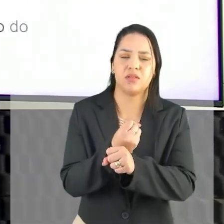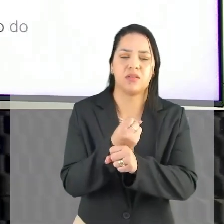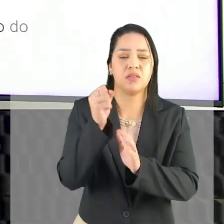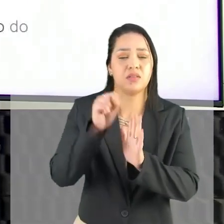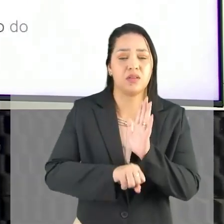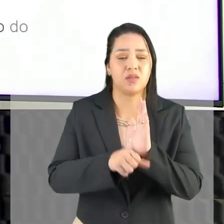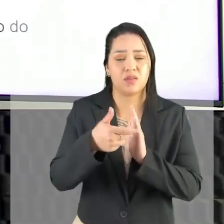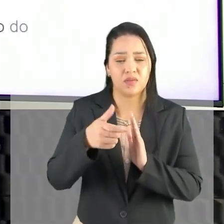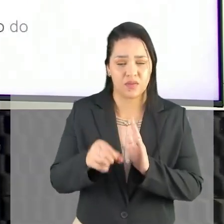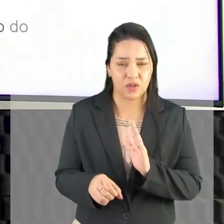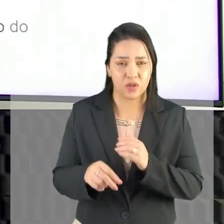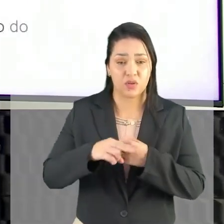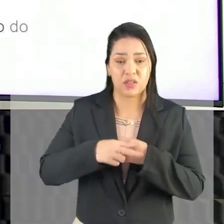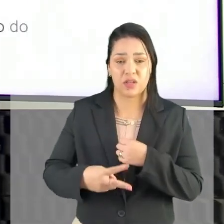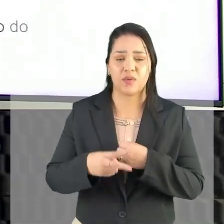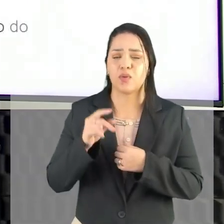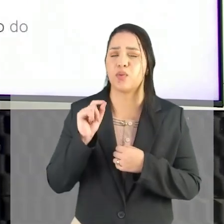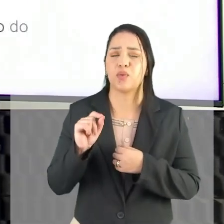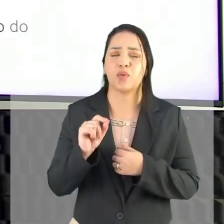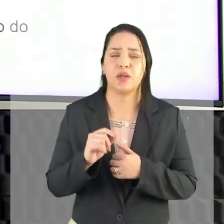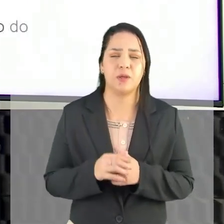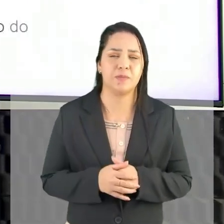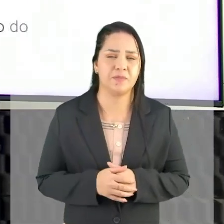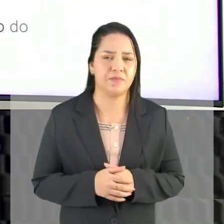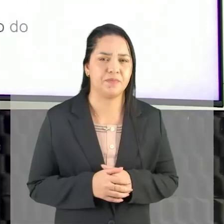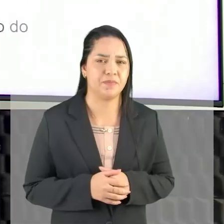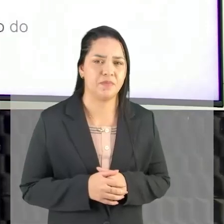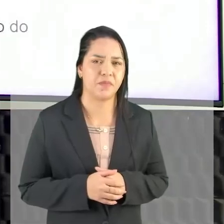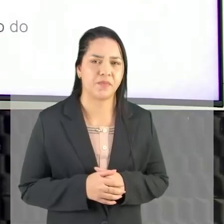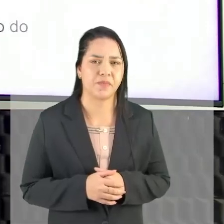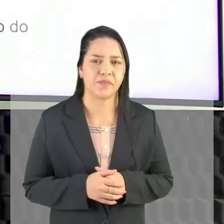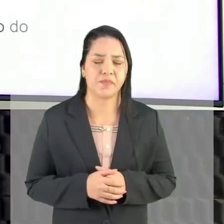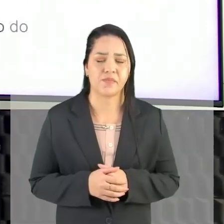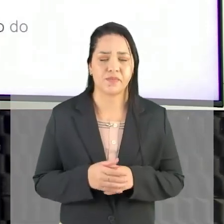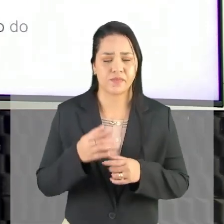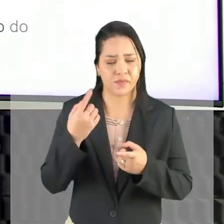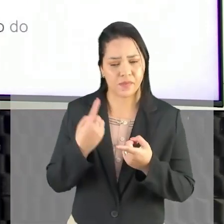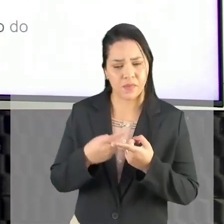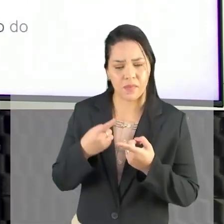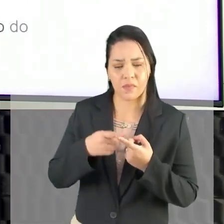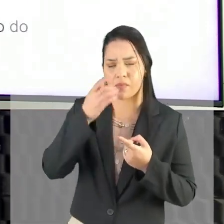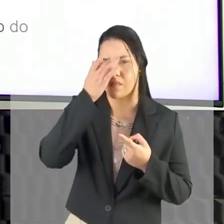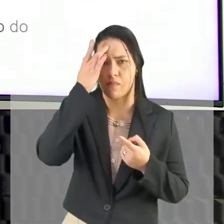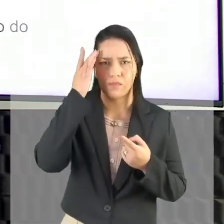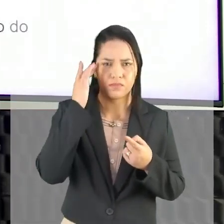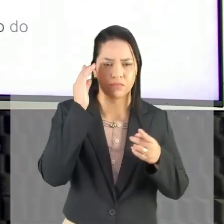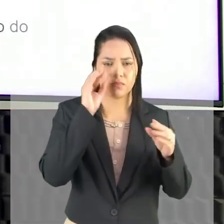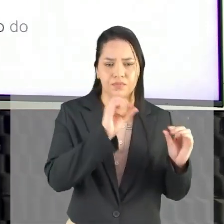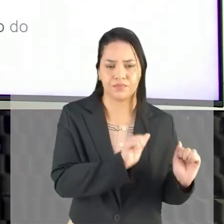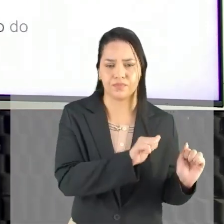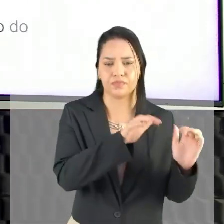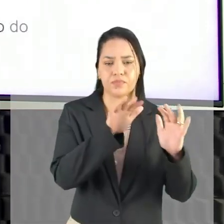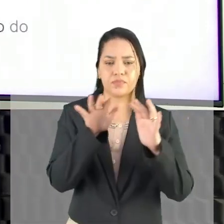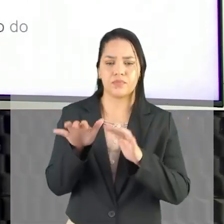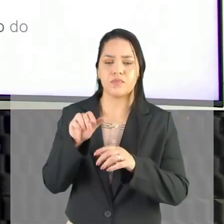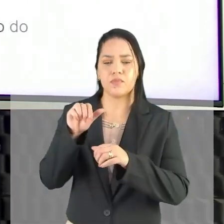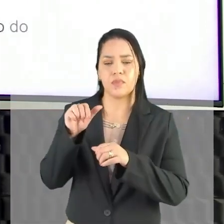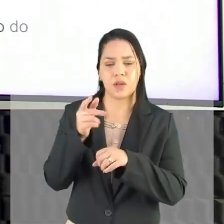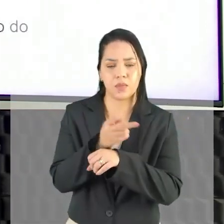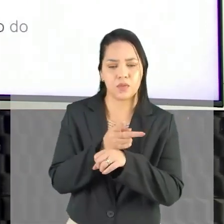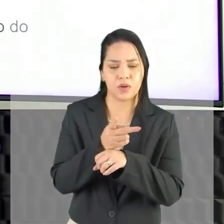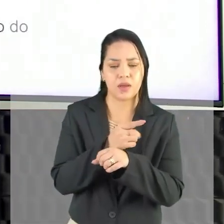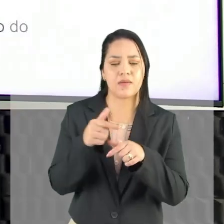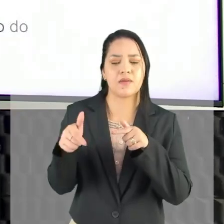décadas do século XX. Consequência, ou seja, por que as pessoas estão migrando para procurar